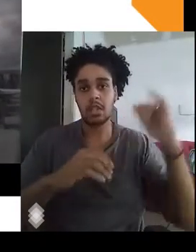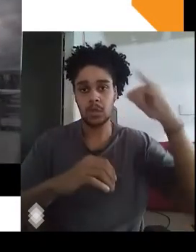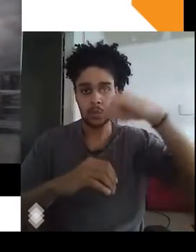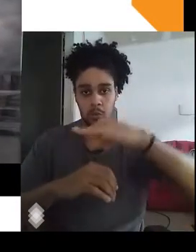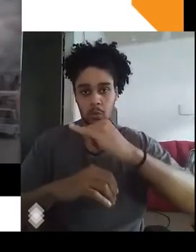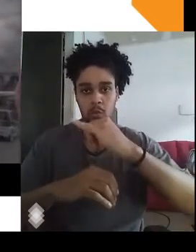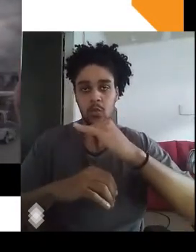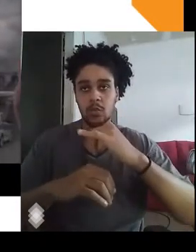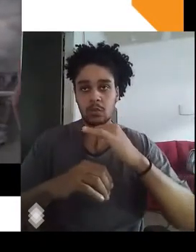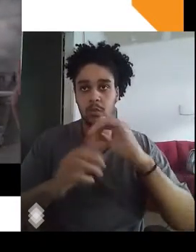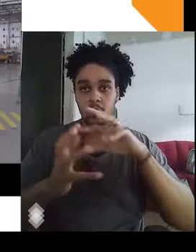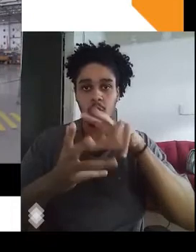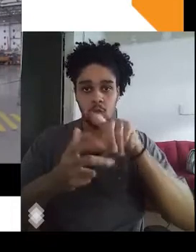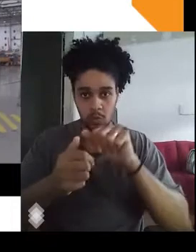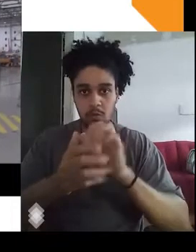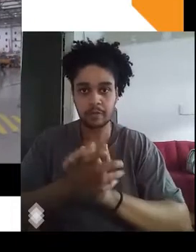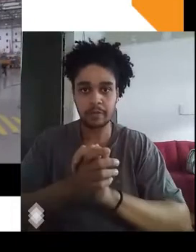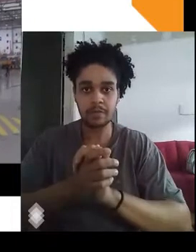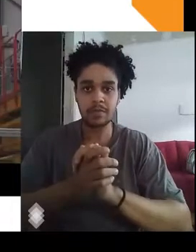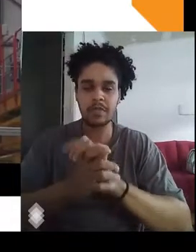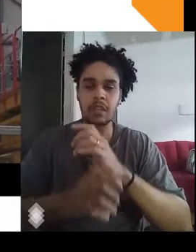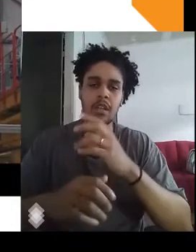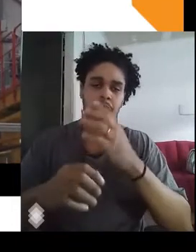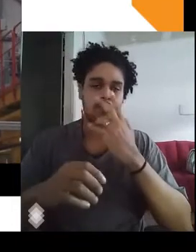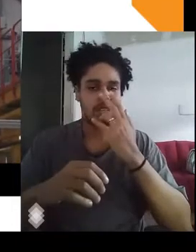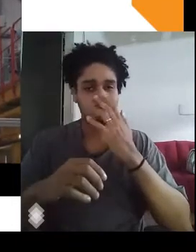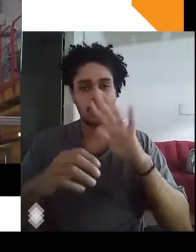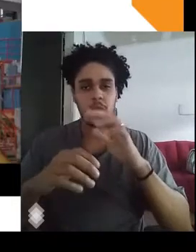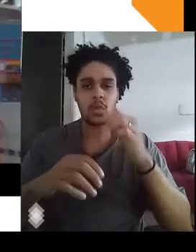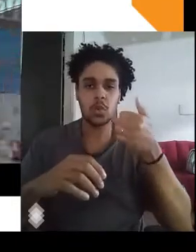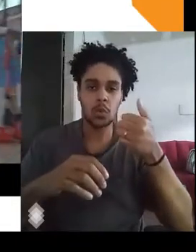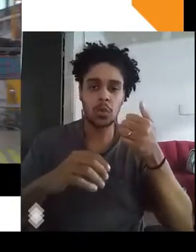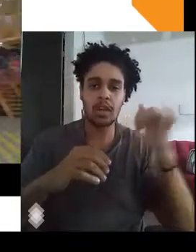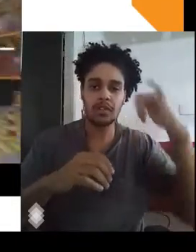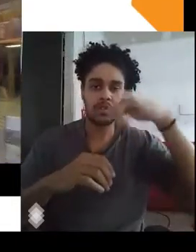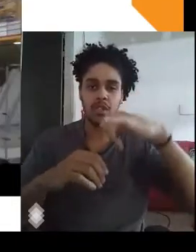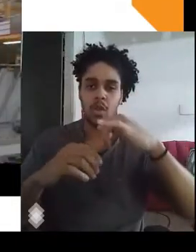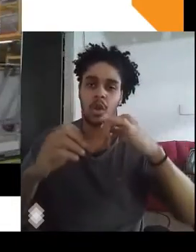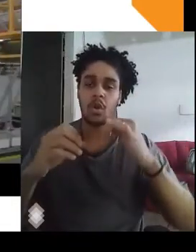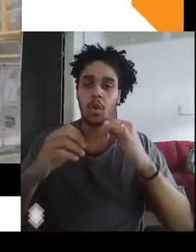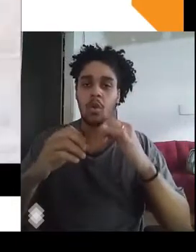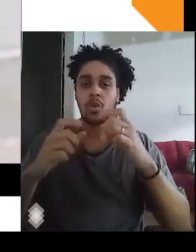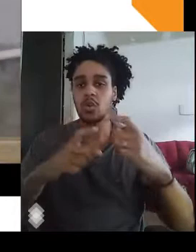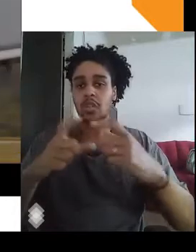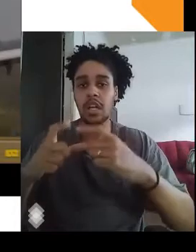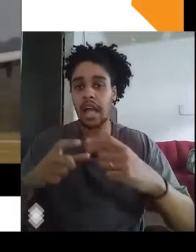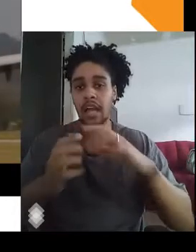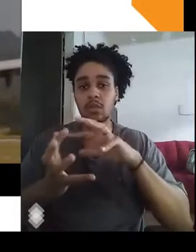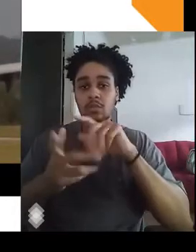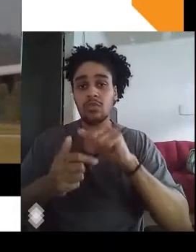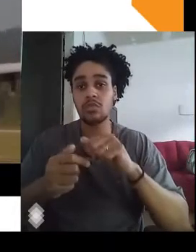para a fabricação de algumas das aeronaves mais utilizadas para transporte de passageiros no mundo. Estima-se que um avião produzido pela Airbus pousa